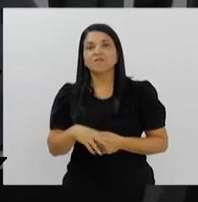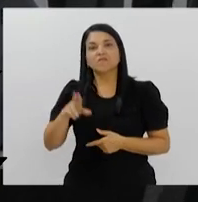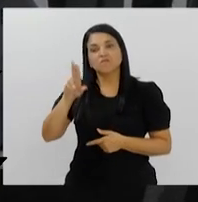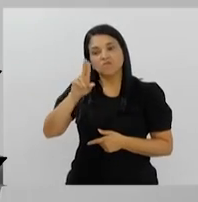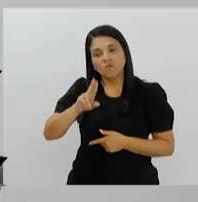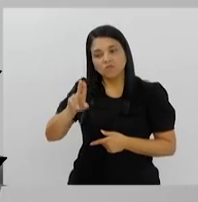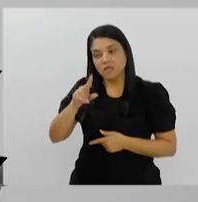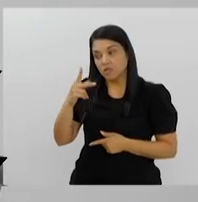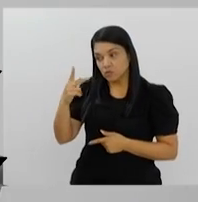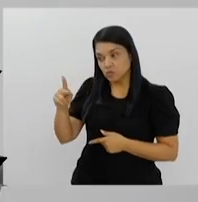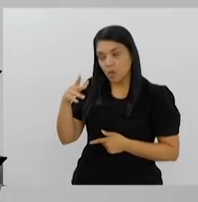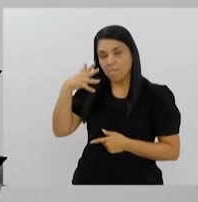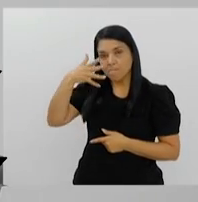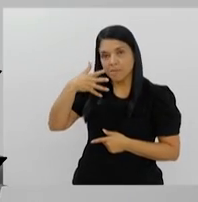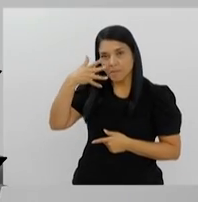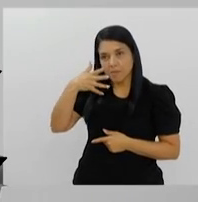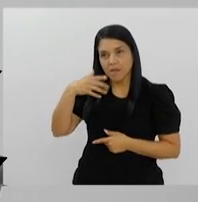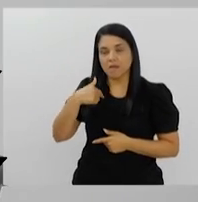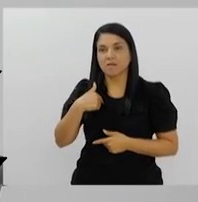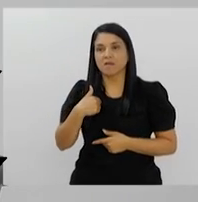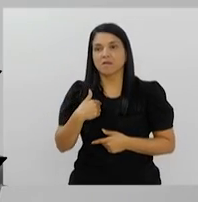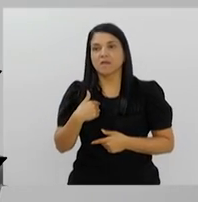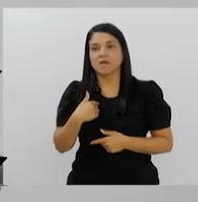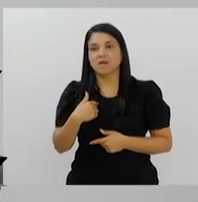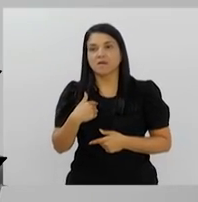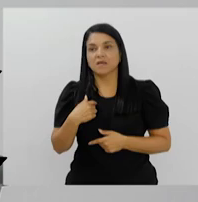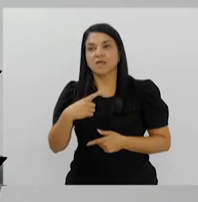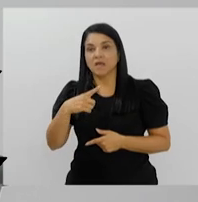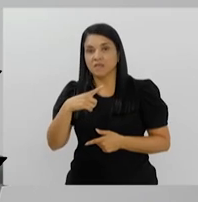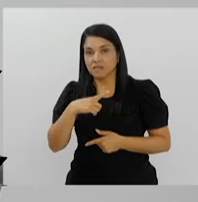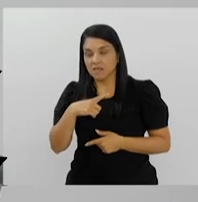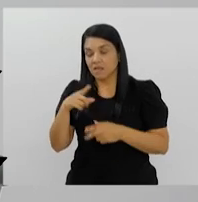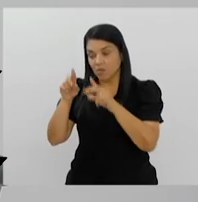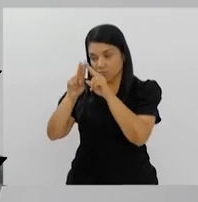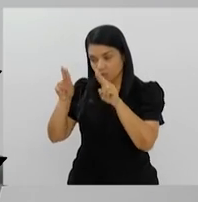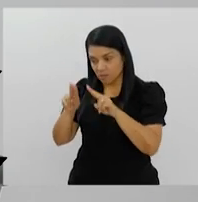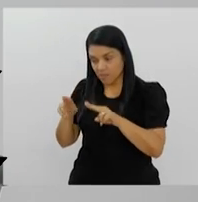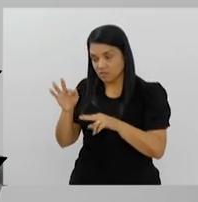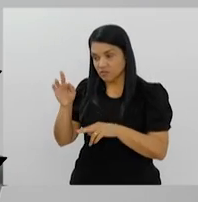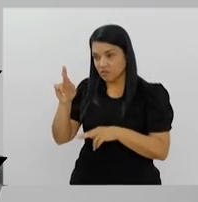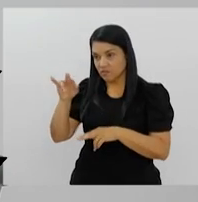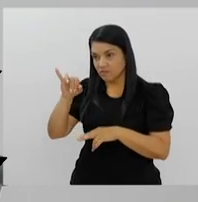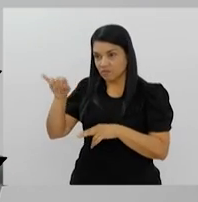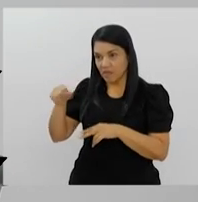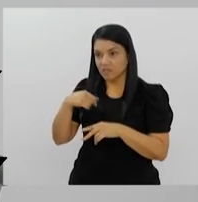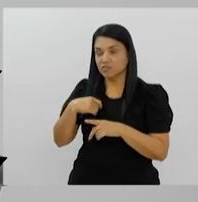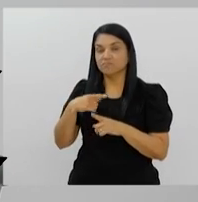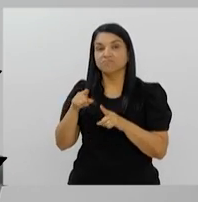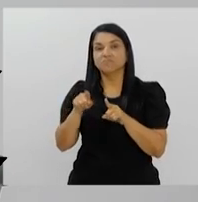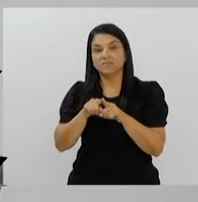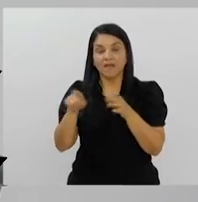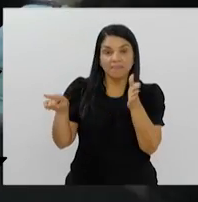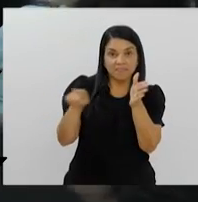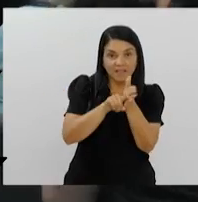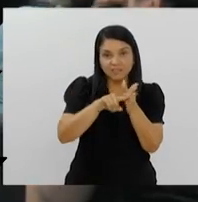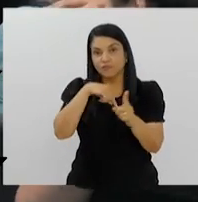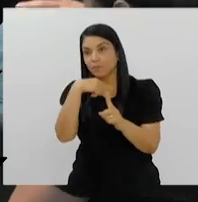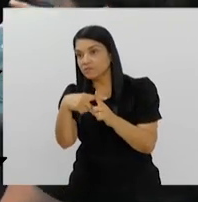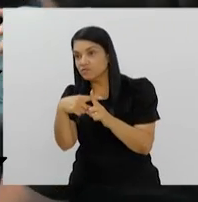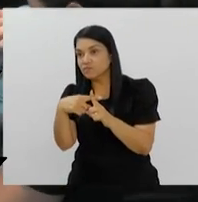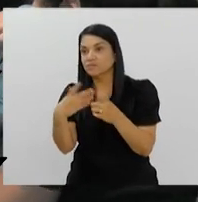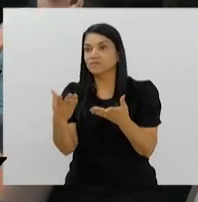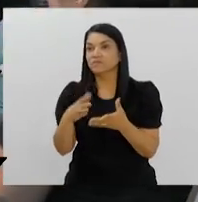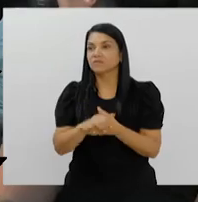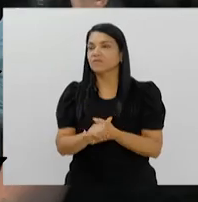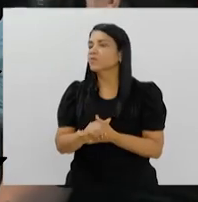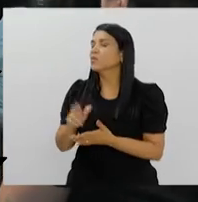minhas as palavras da senhora Laí as minhas palavras a Unimed Ferd está no vermelho ou no azul simples Qual o